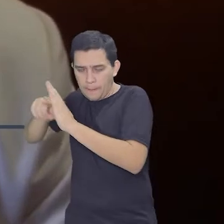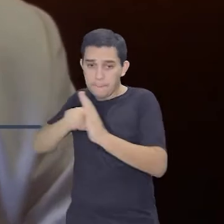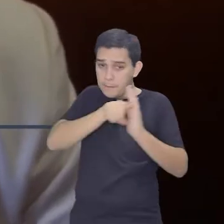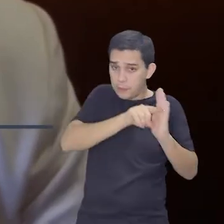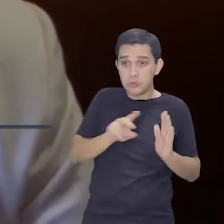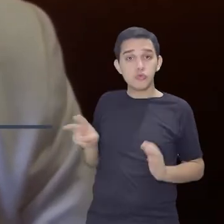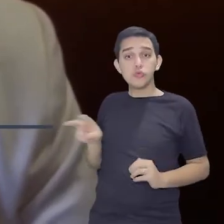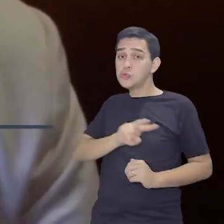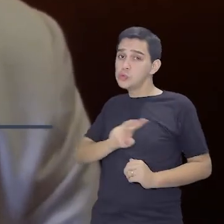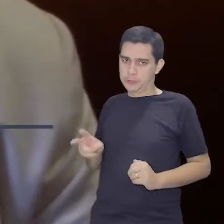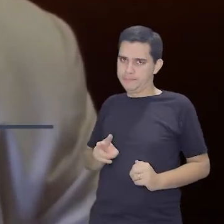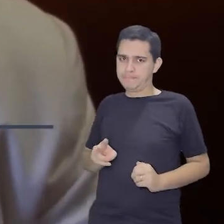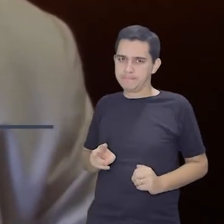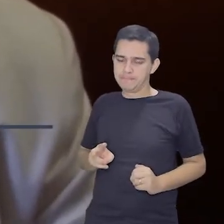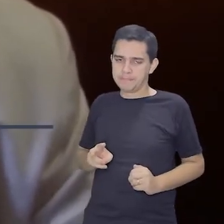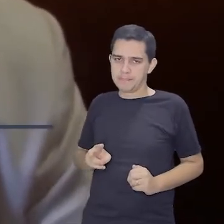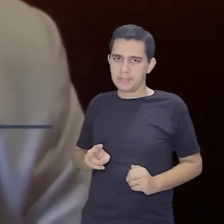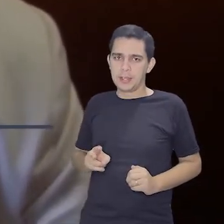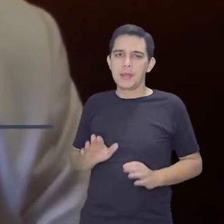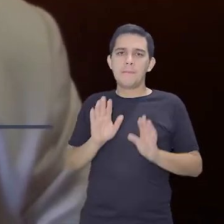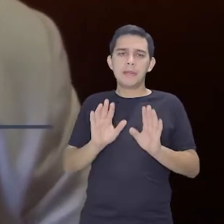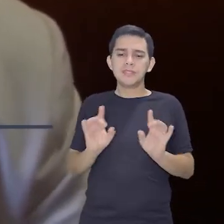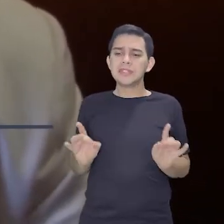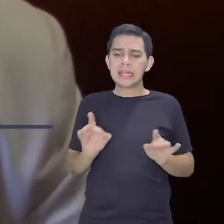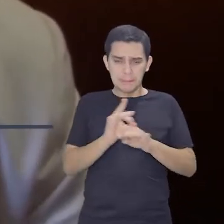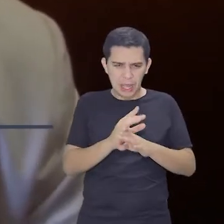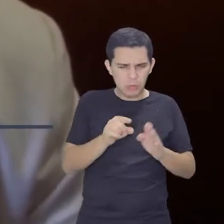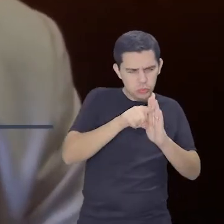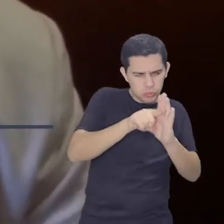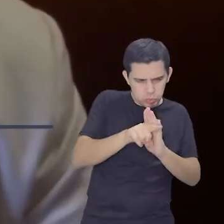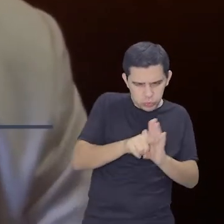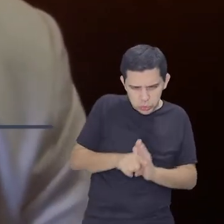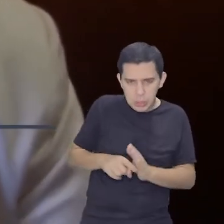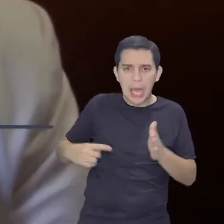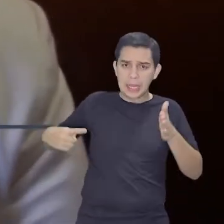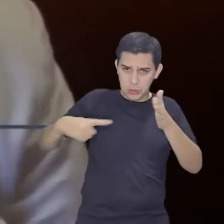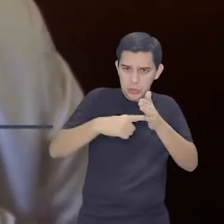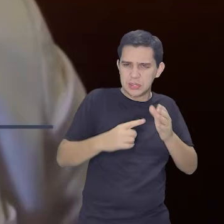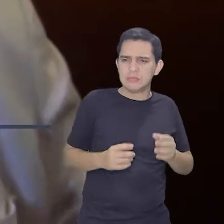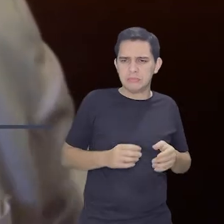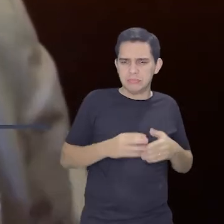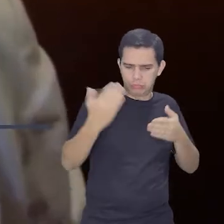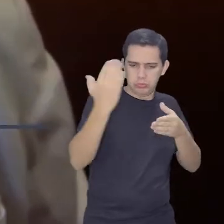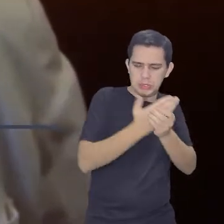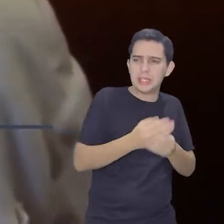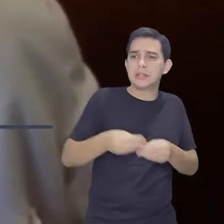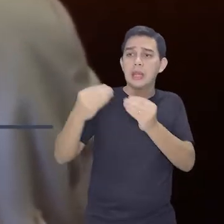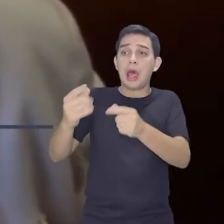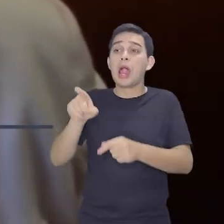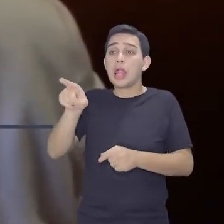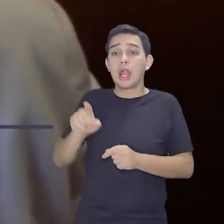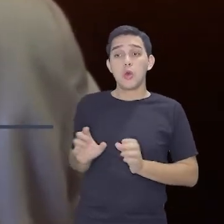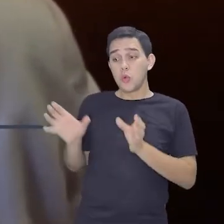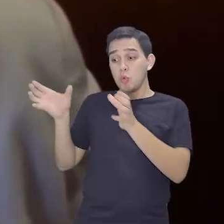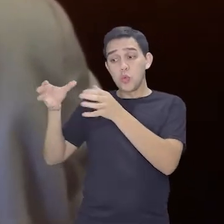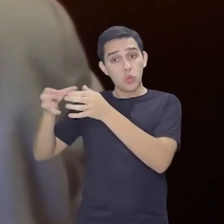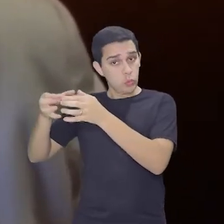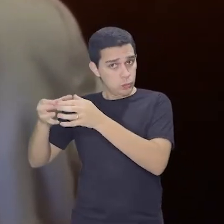julgamento, que na auditoria militar é como se fosse um mini júri, vamos dizer assim, diante